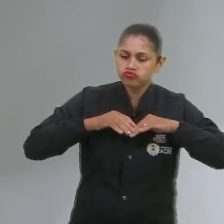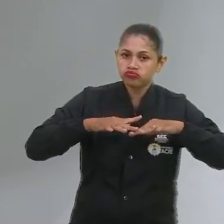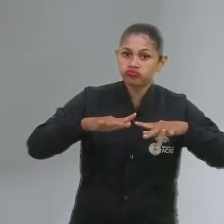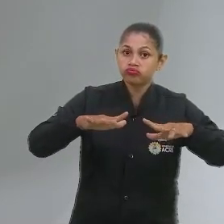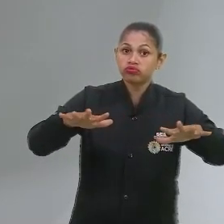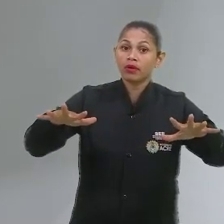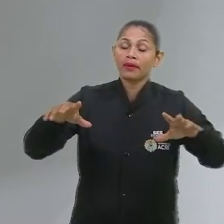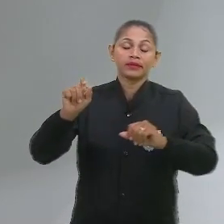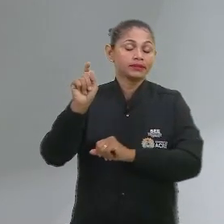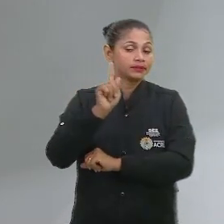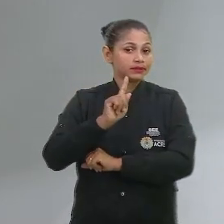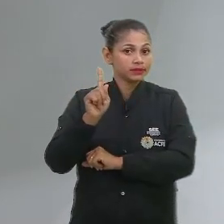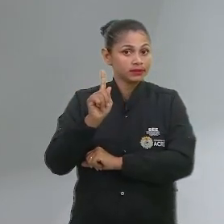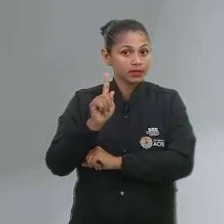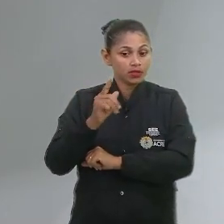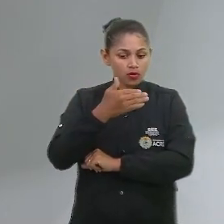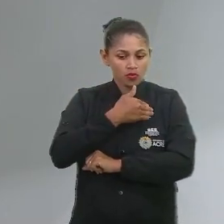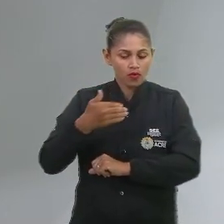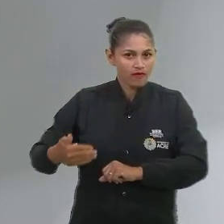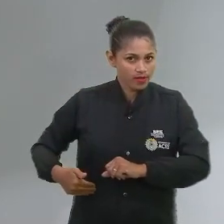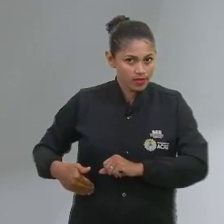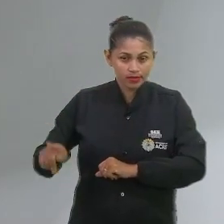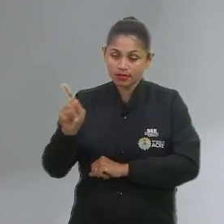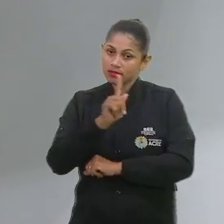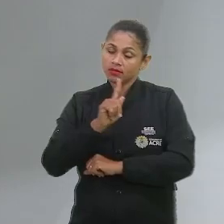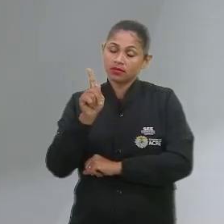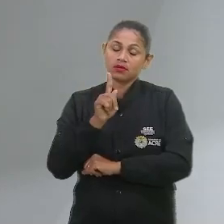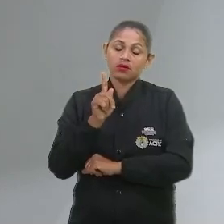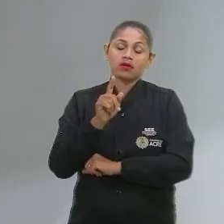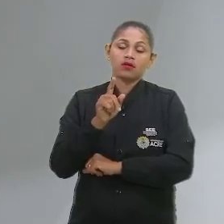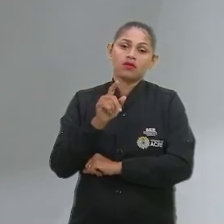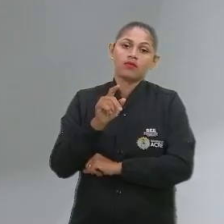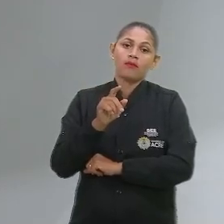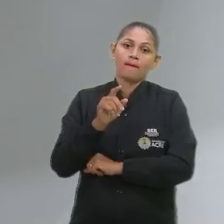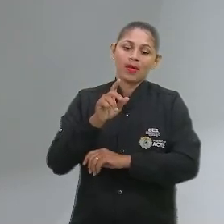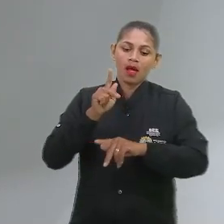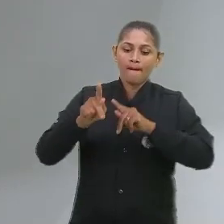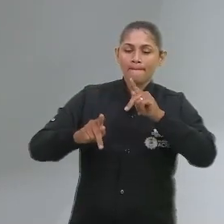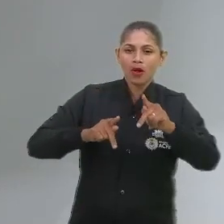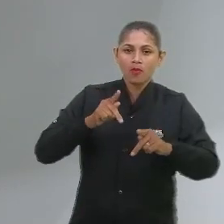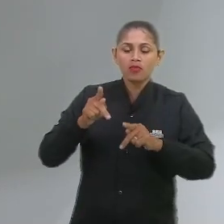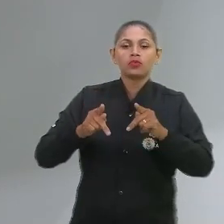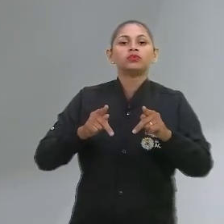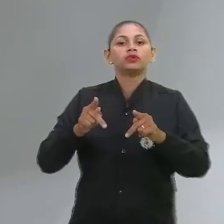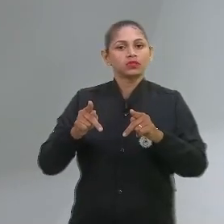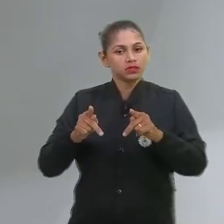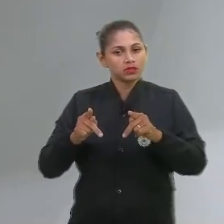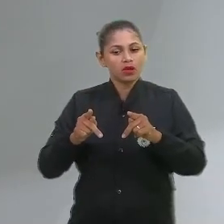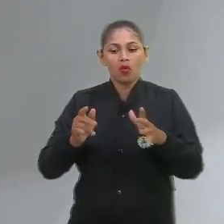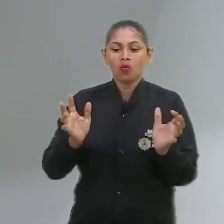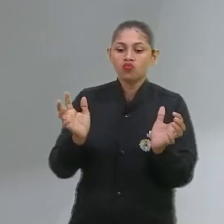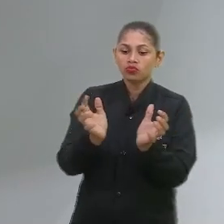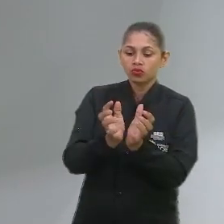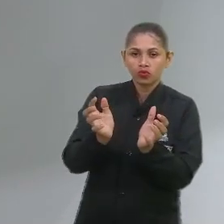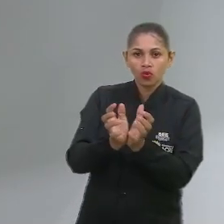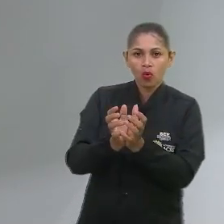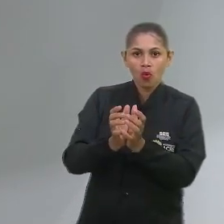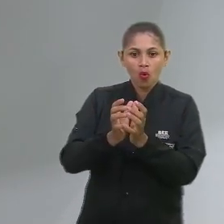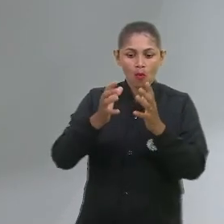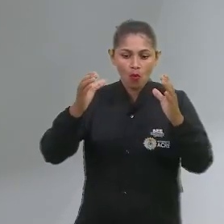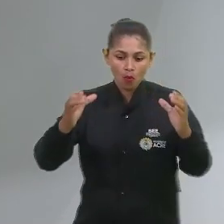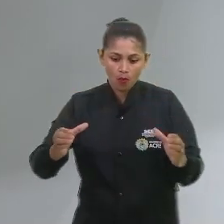própria população, utilizando os recursos mais acessíveis, como, por exemplo, as redes sociais e as